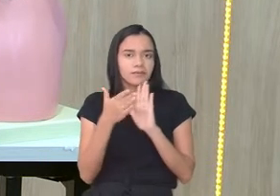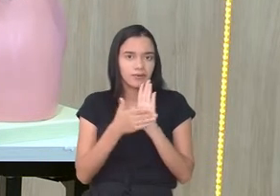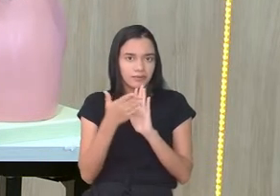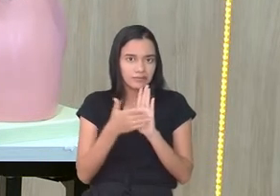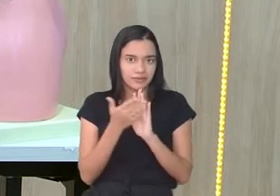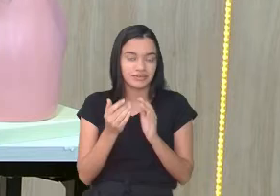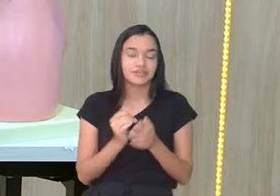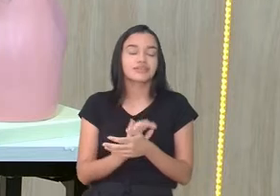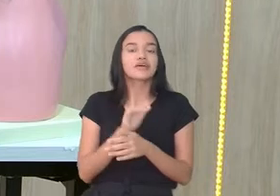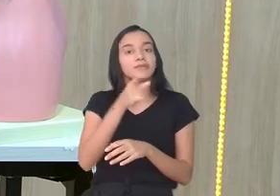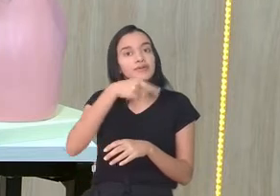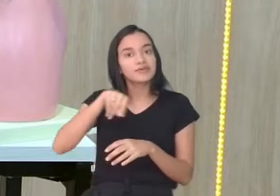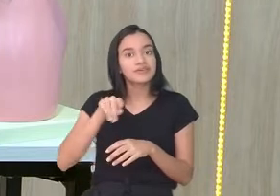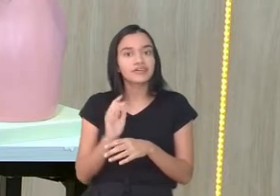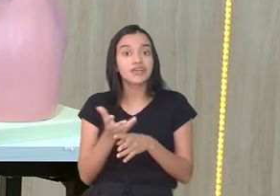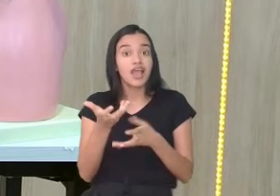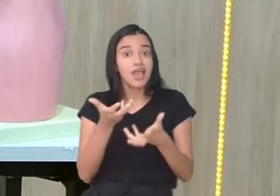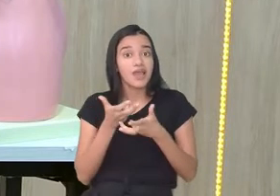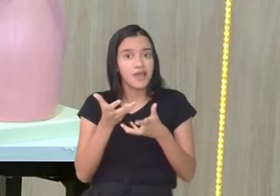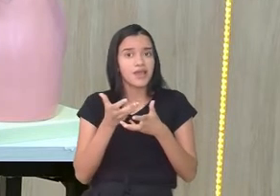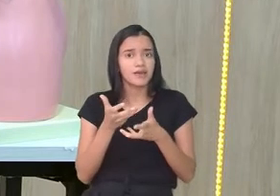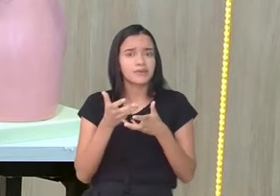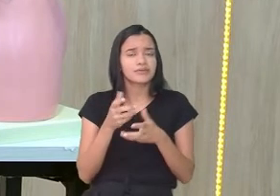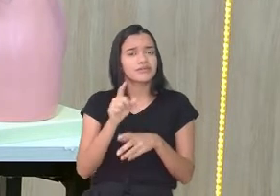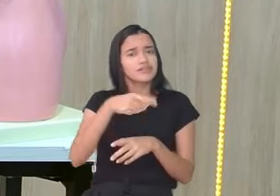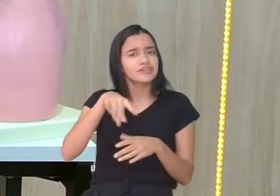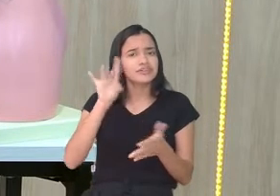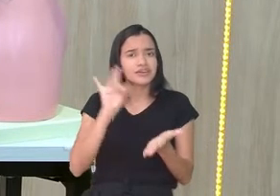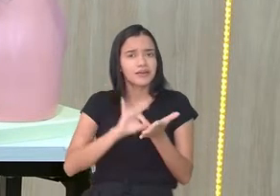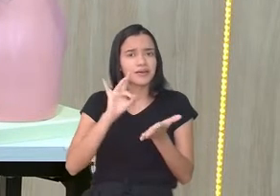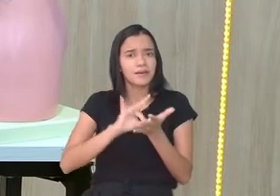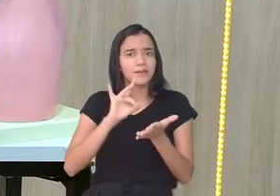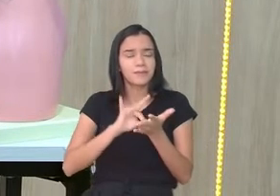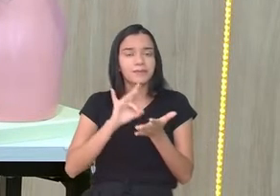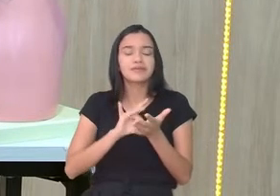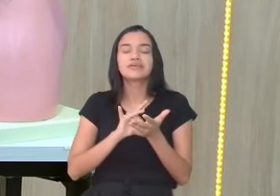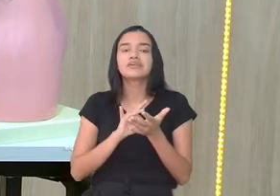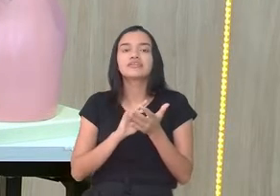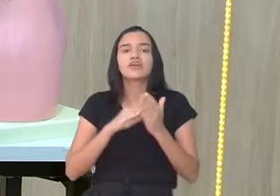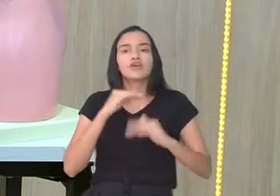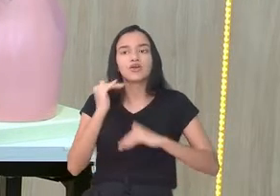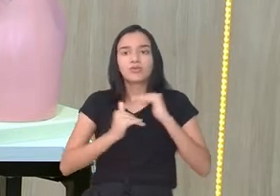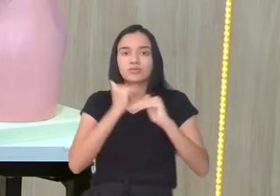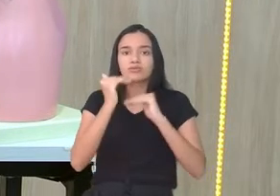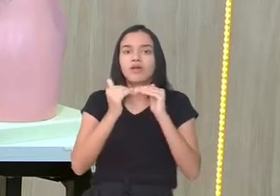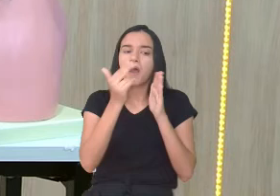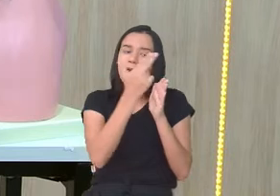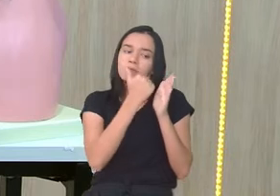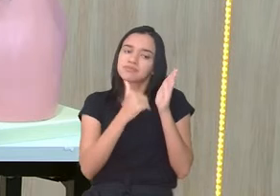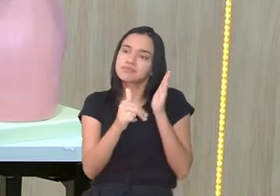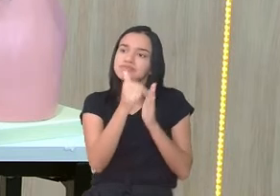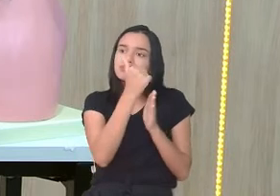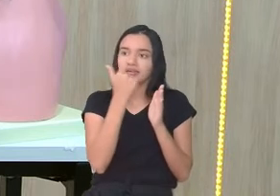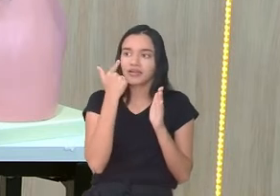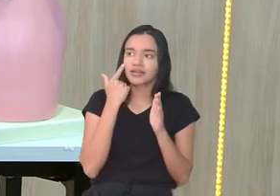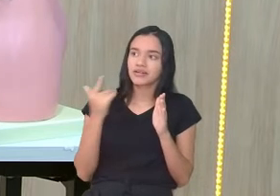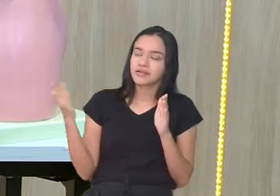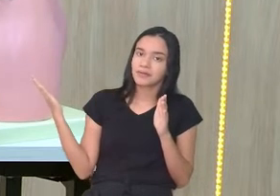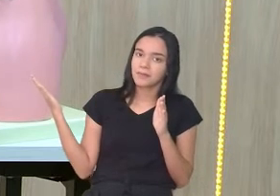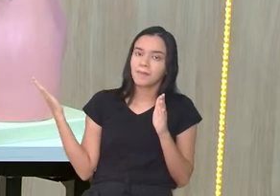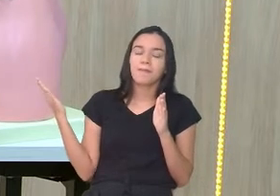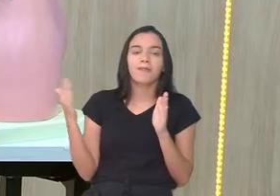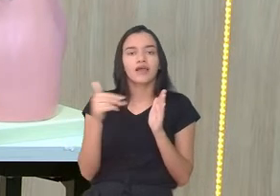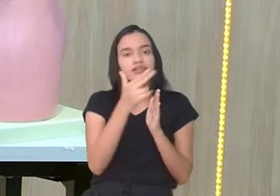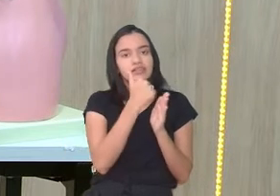para vocês. Então, eu quero que vocês realmente, vocês construam um desenho do útero. Vocês vão identificar